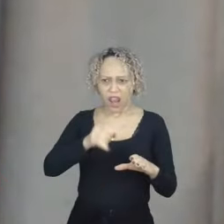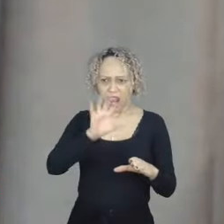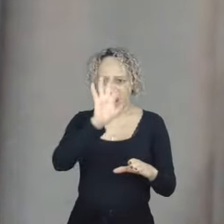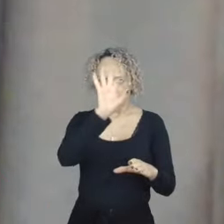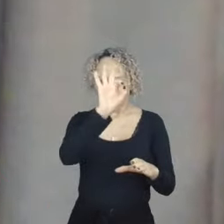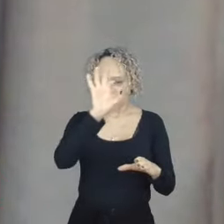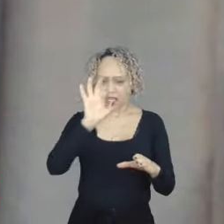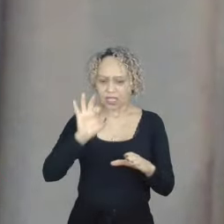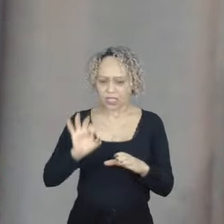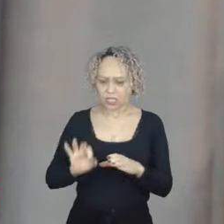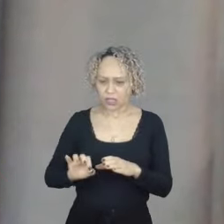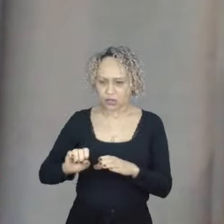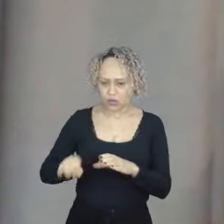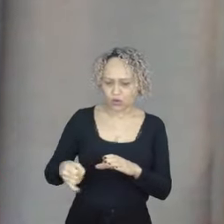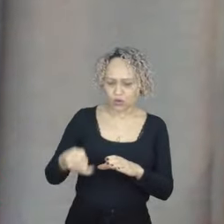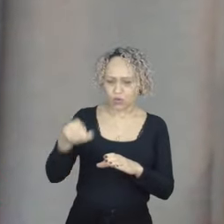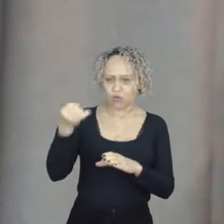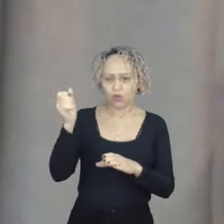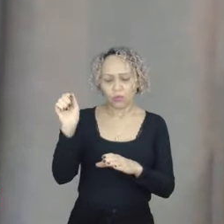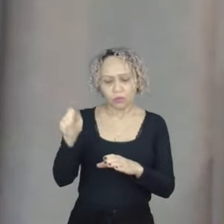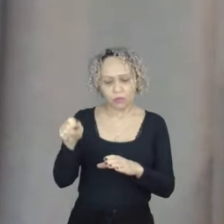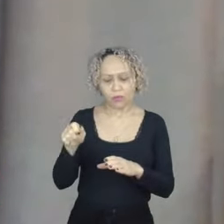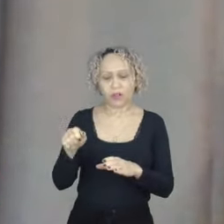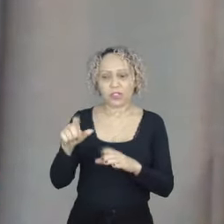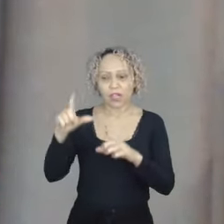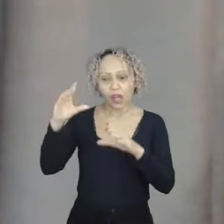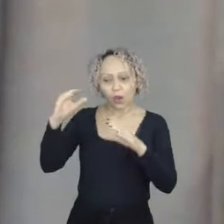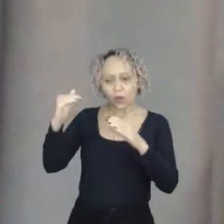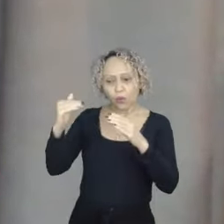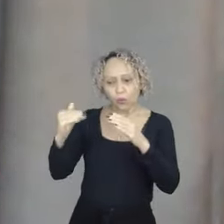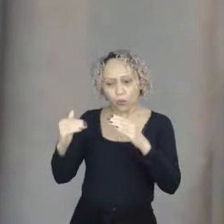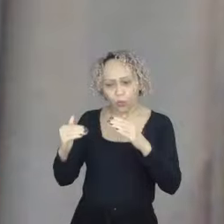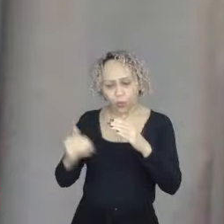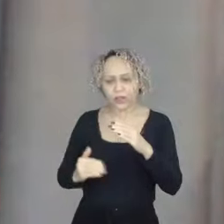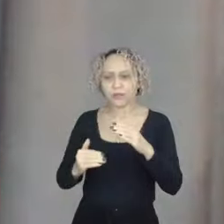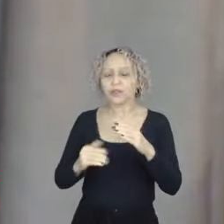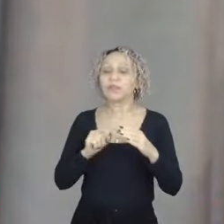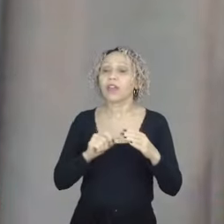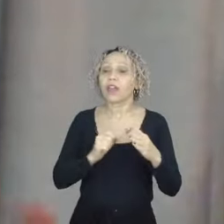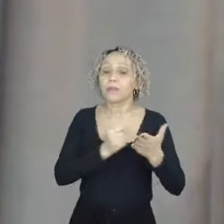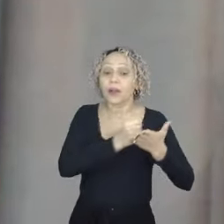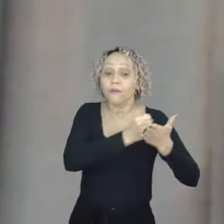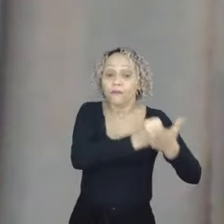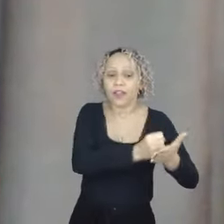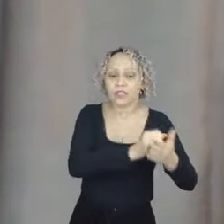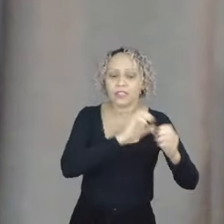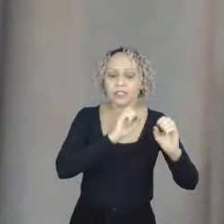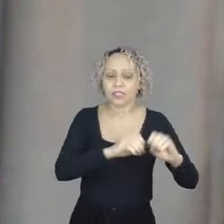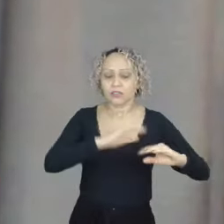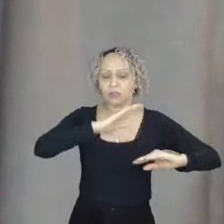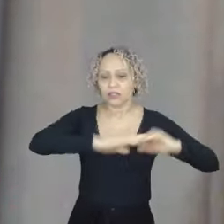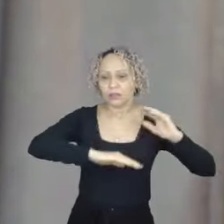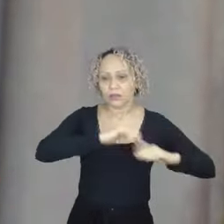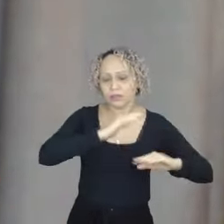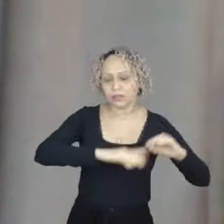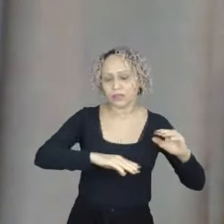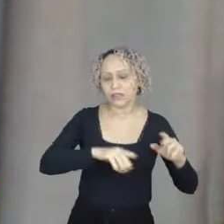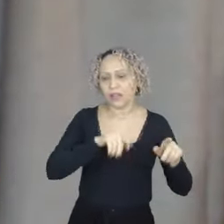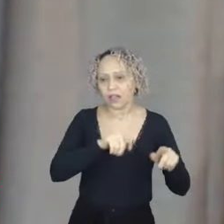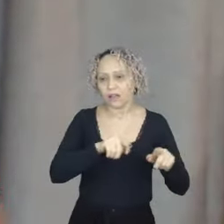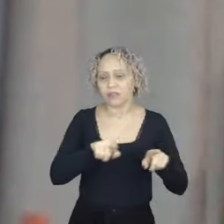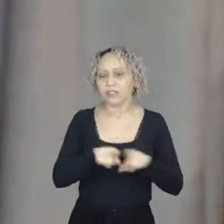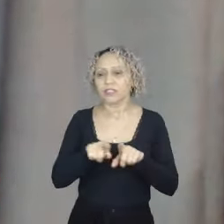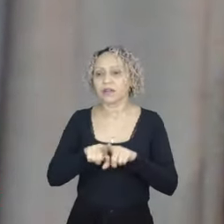cair pela oferta de educação profissional e a taxa de juro pode cair pela transferência de ativos